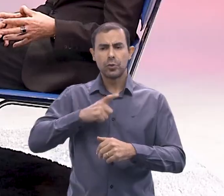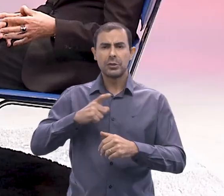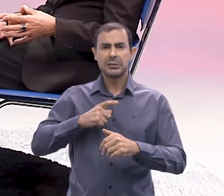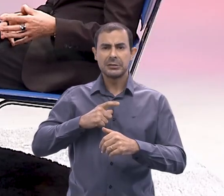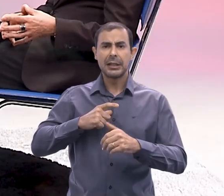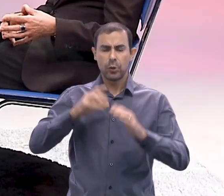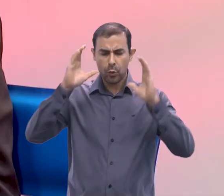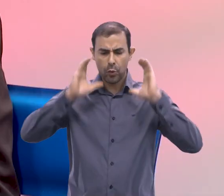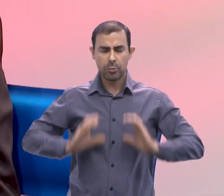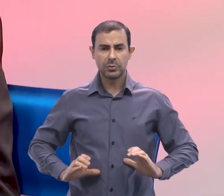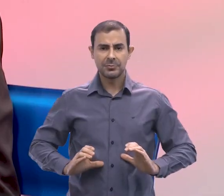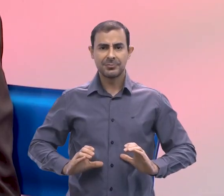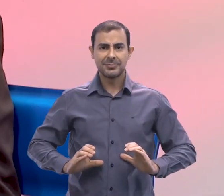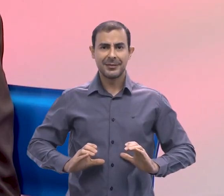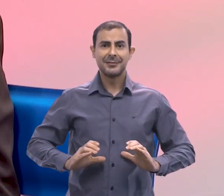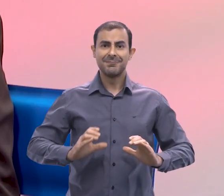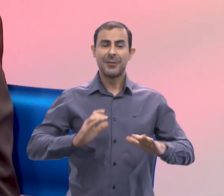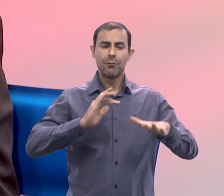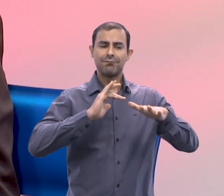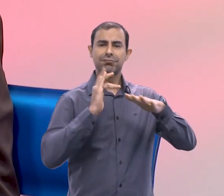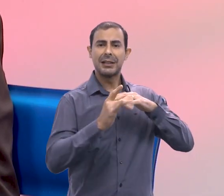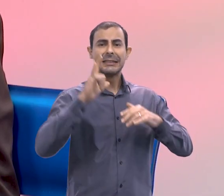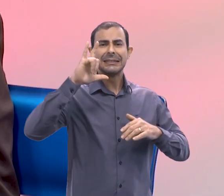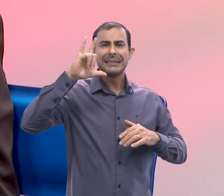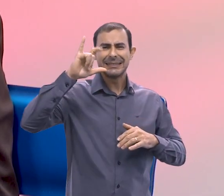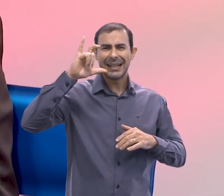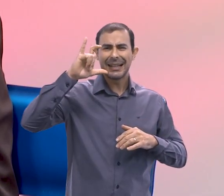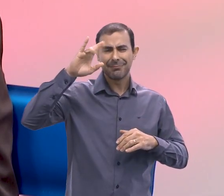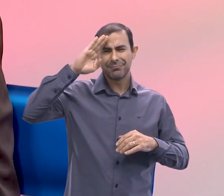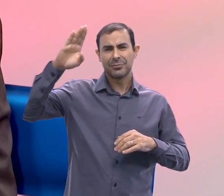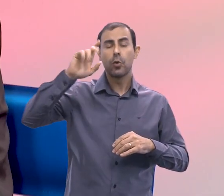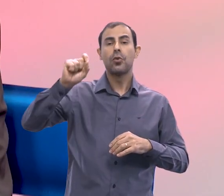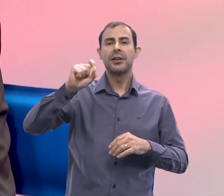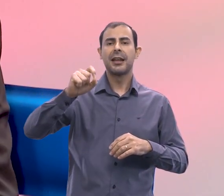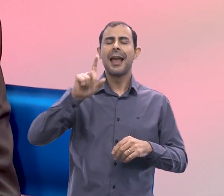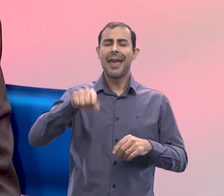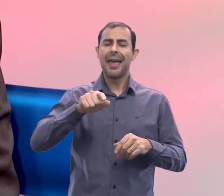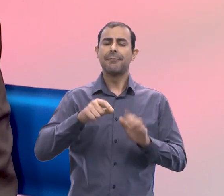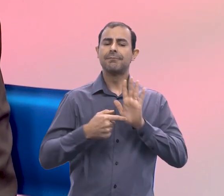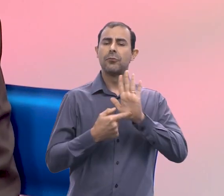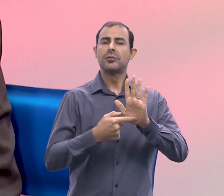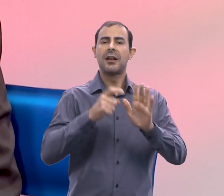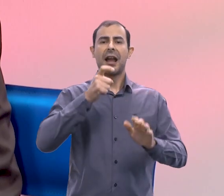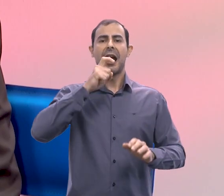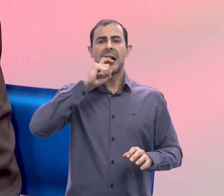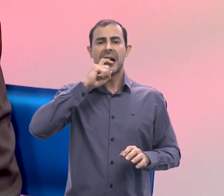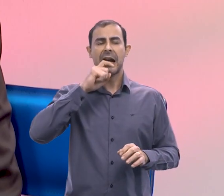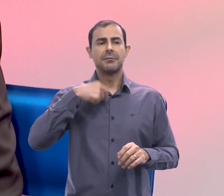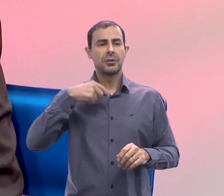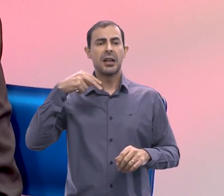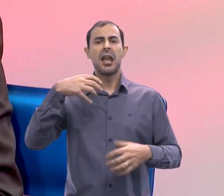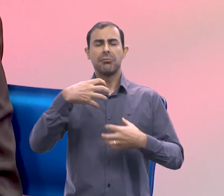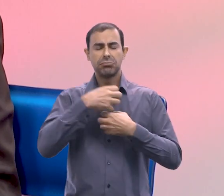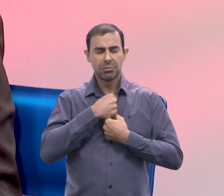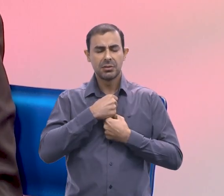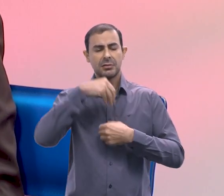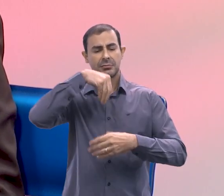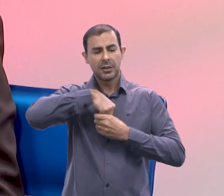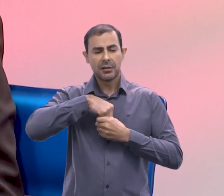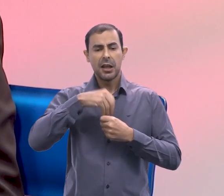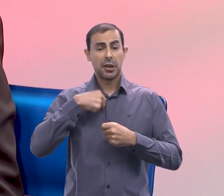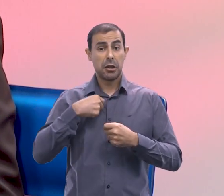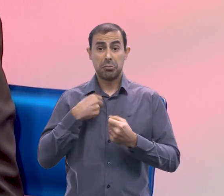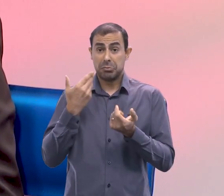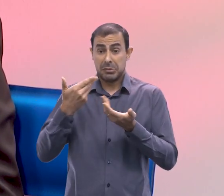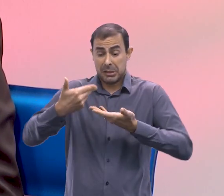Instagram, ele é um causador de inveja, ou seja, minha vida está frustrada, eu tenho uma doença de base que é a depressão, não estou